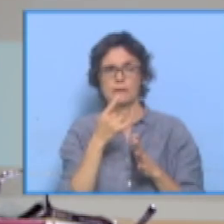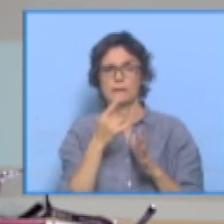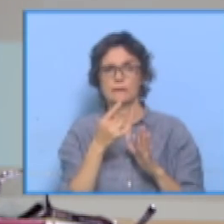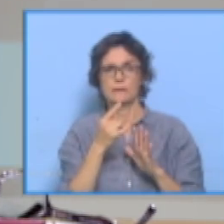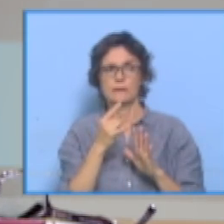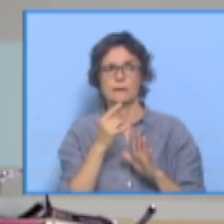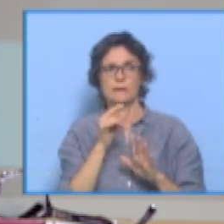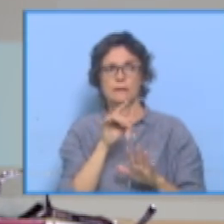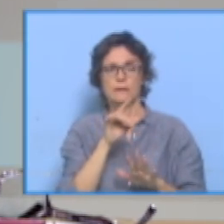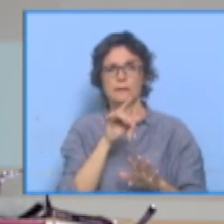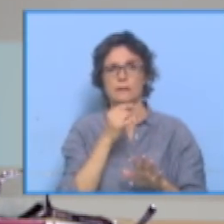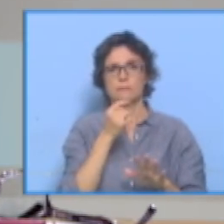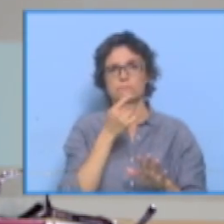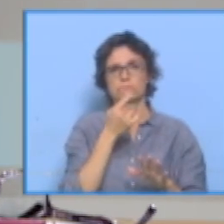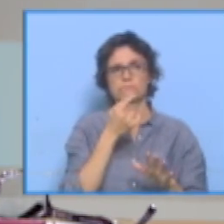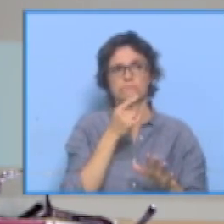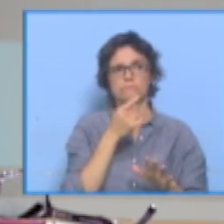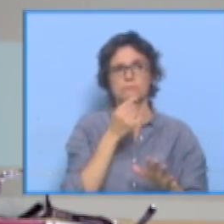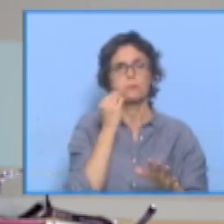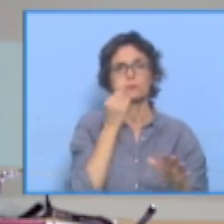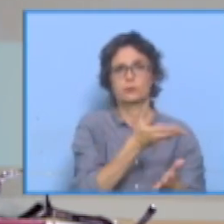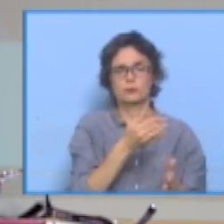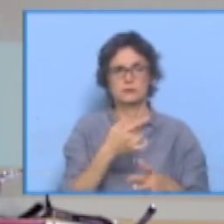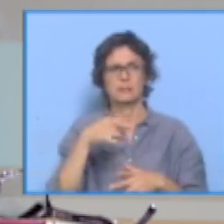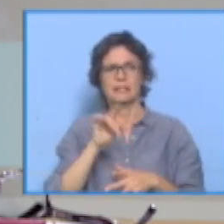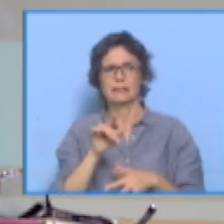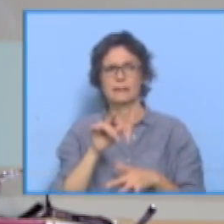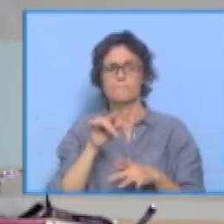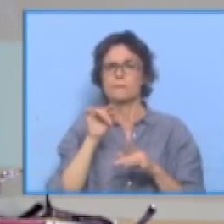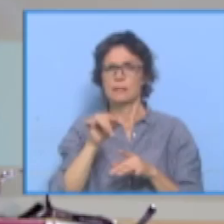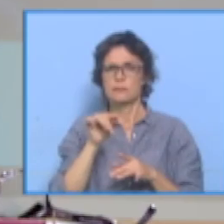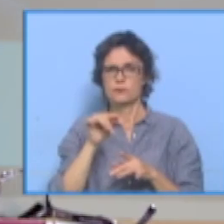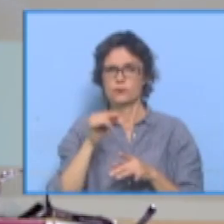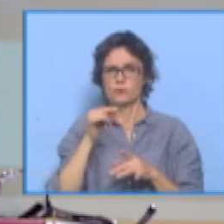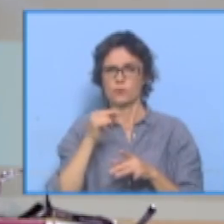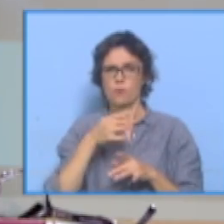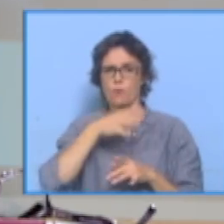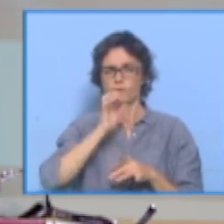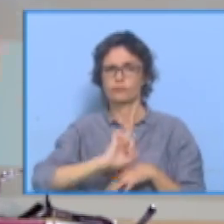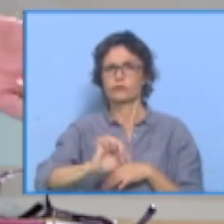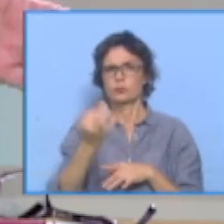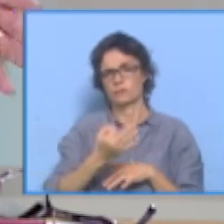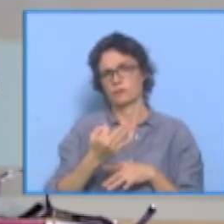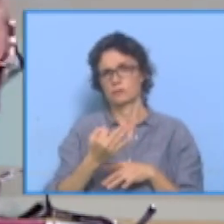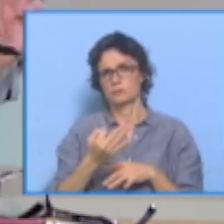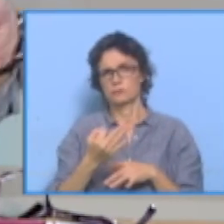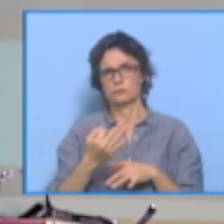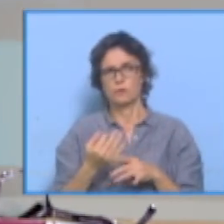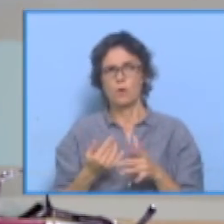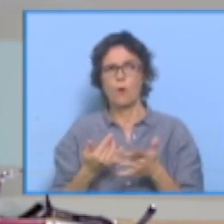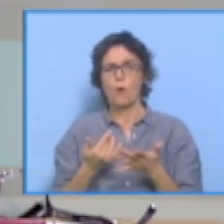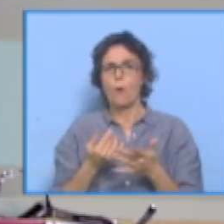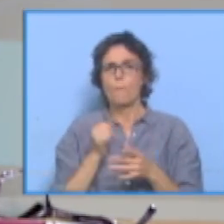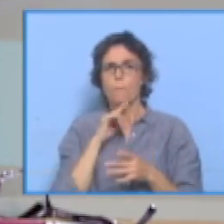ser exclusiva à escola pública é esta questão de total irracionalidade de estragar uma parte